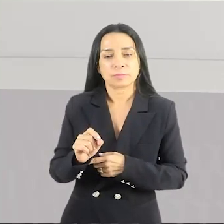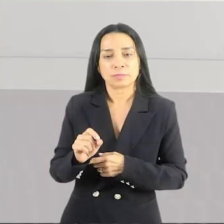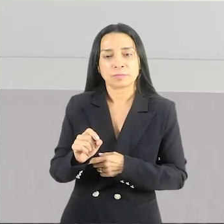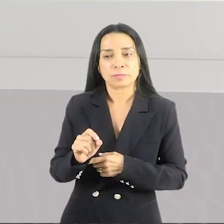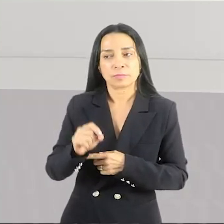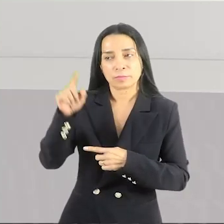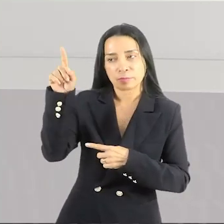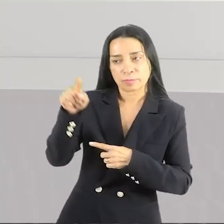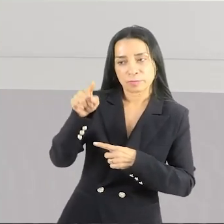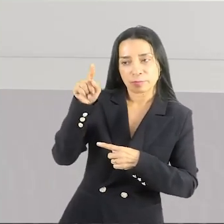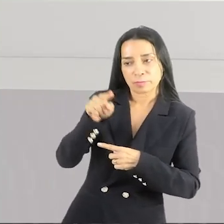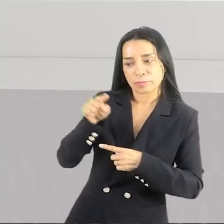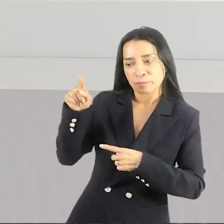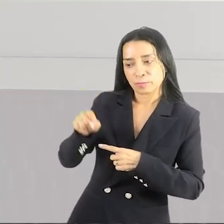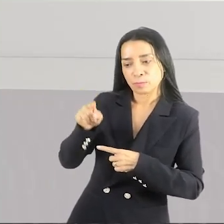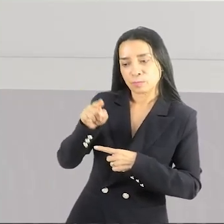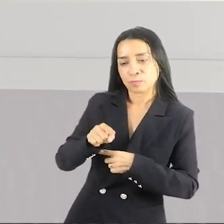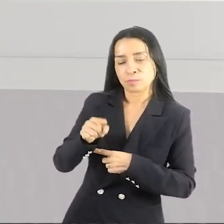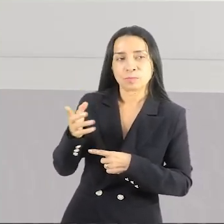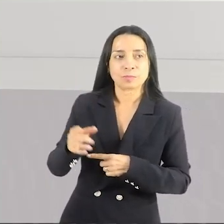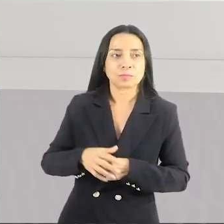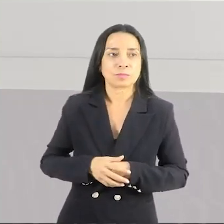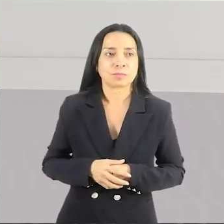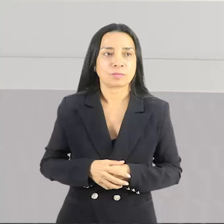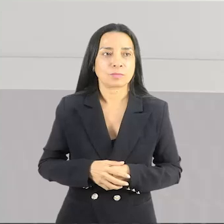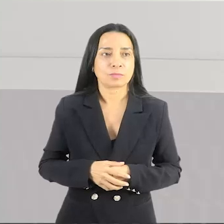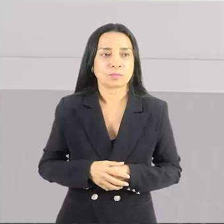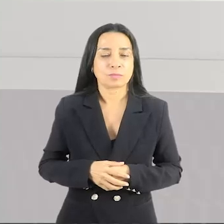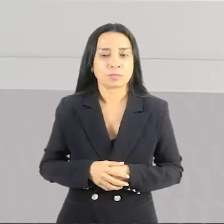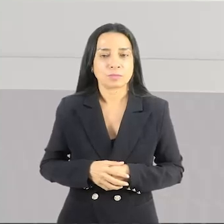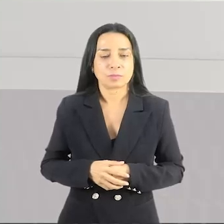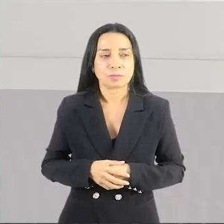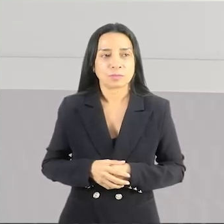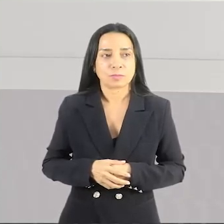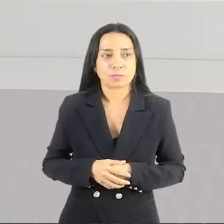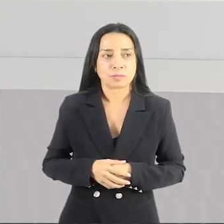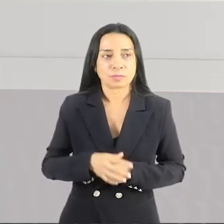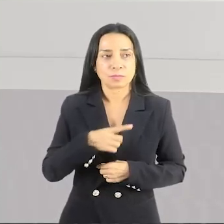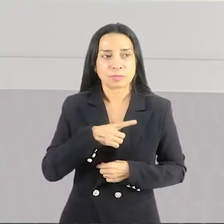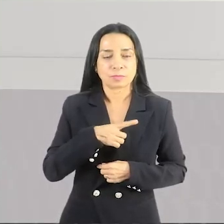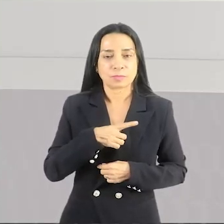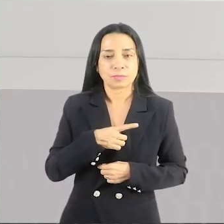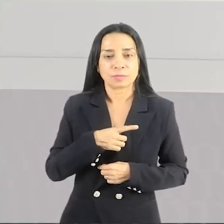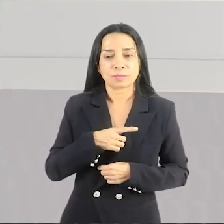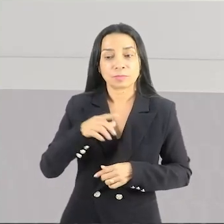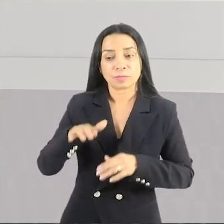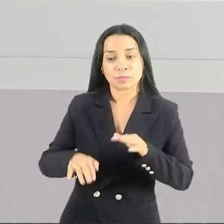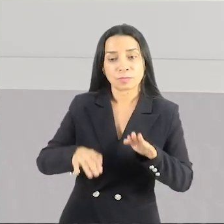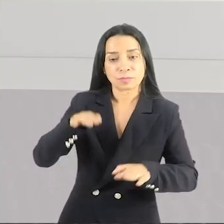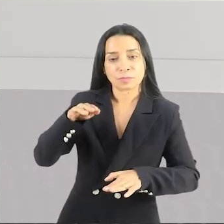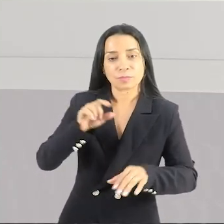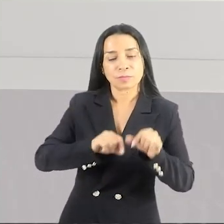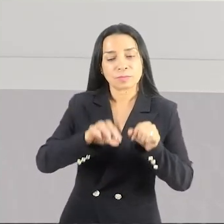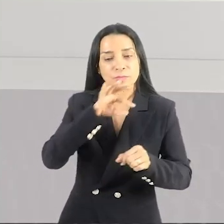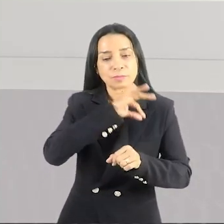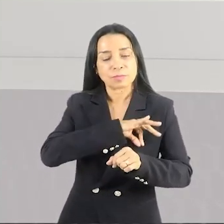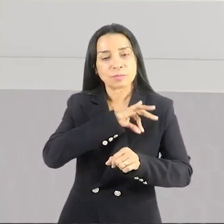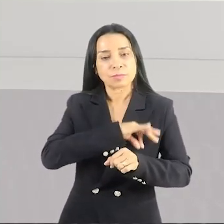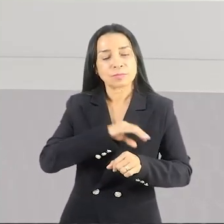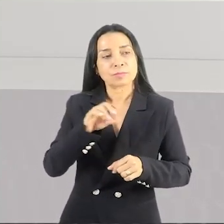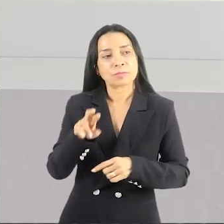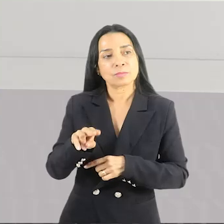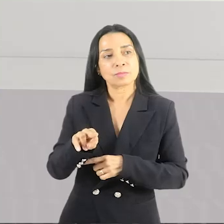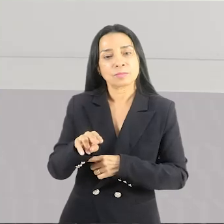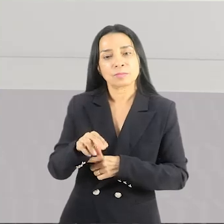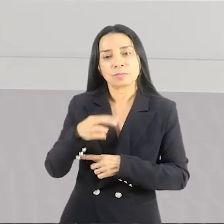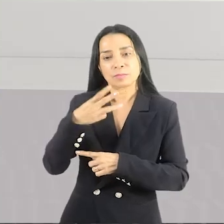cortar 2 zeros com 2 zeros, certo? E aí você tem que a média salarial vai ser